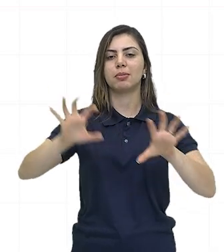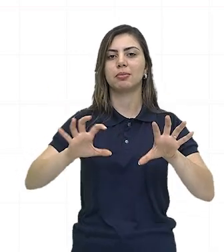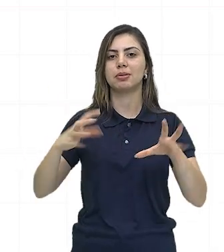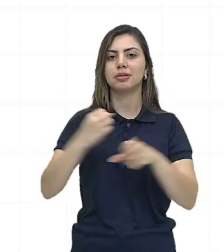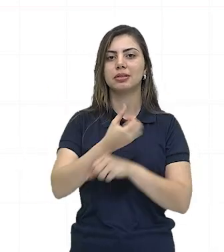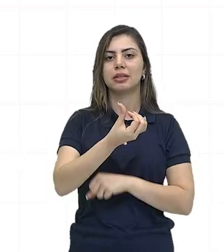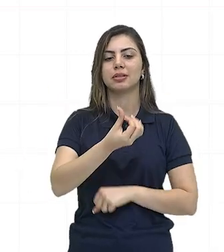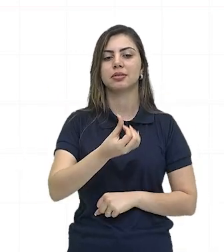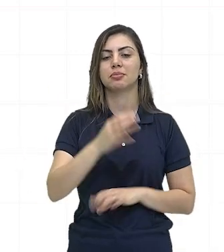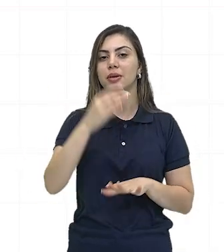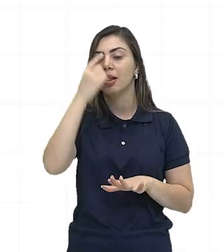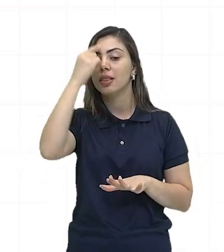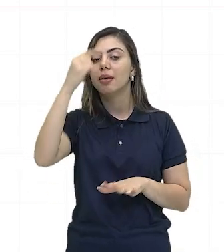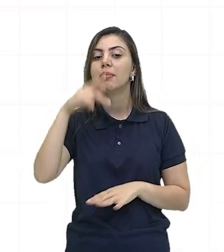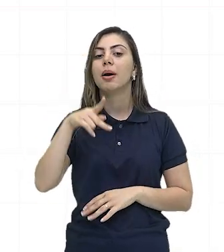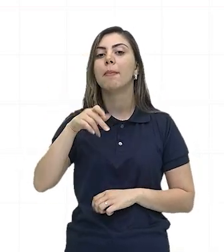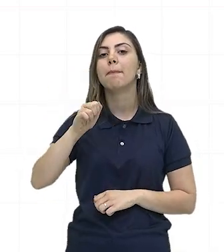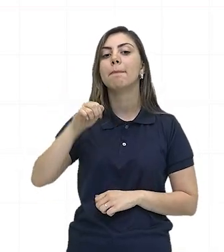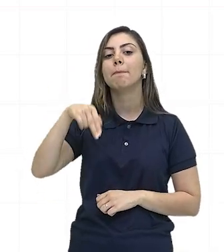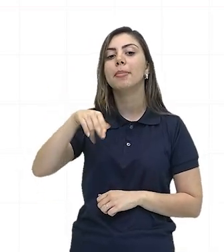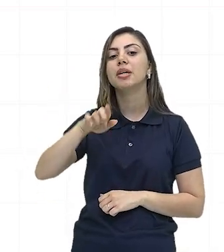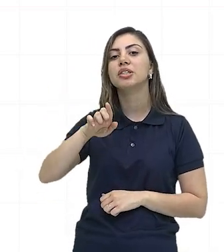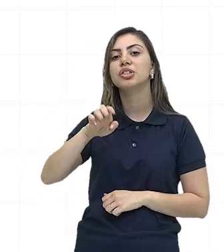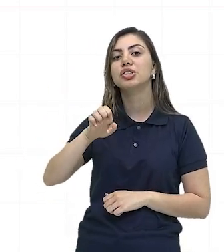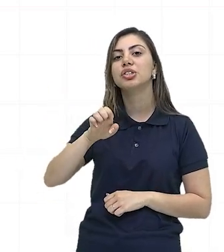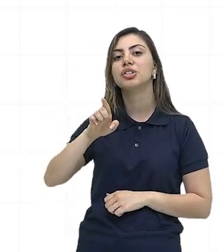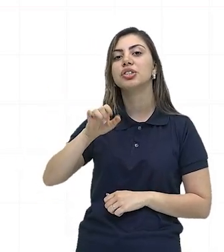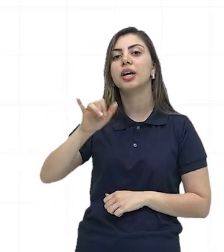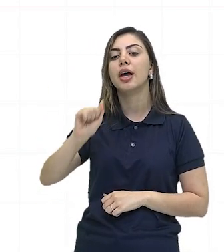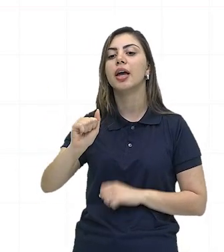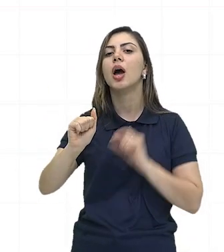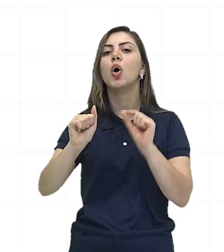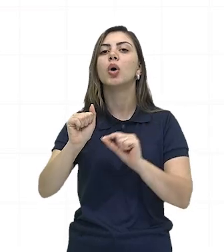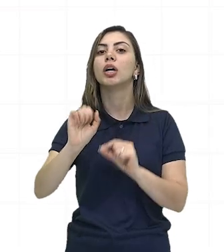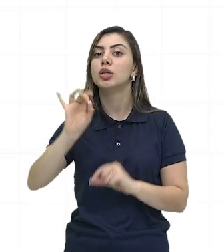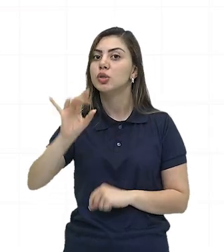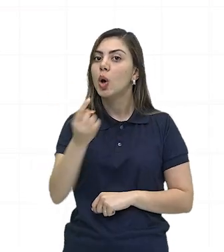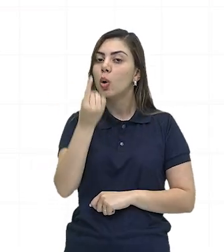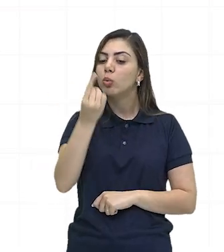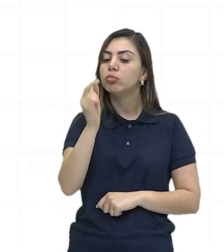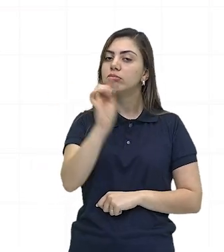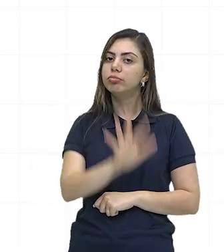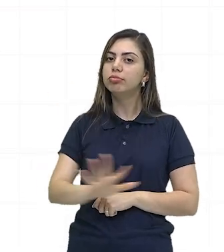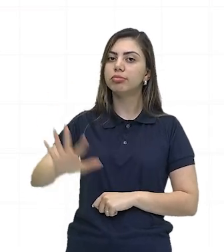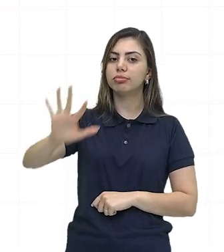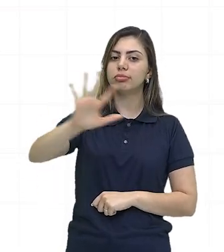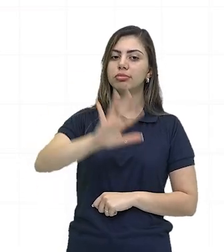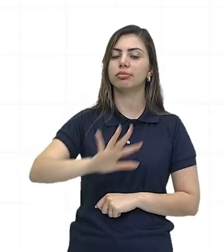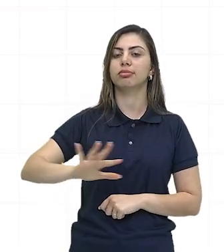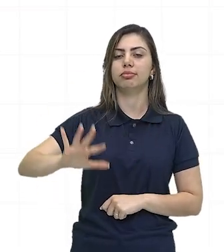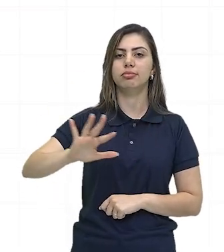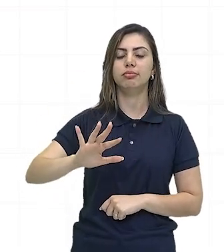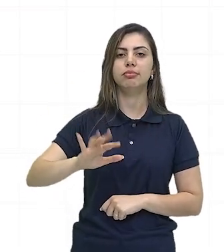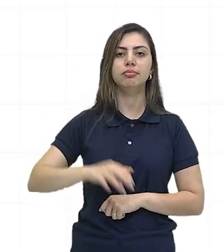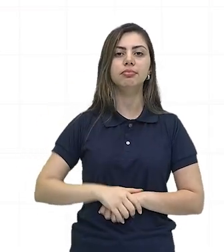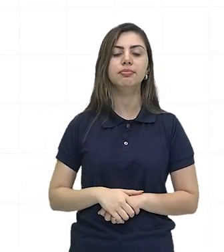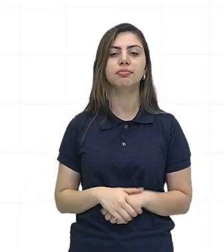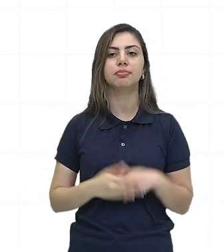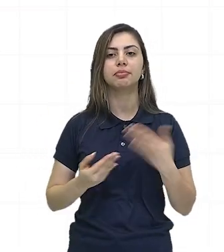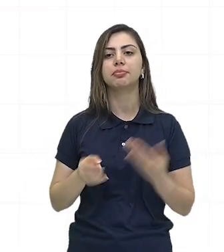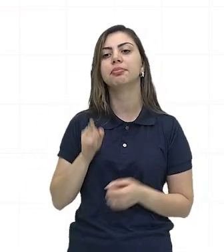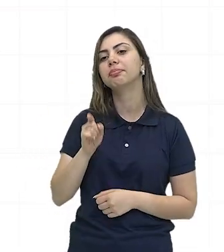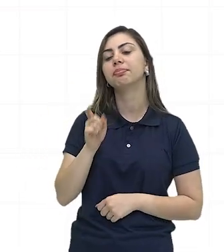a grande massa continental, né? Era o único continente. Essa palavra, Pangeia, ela